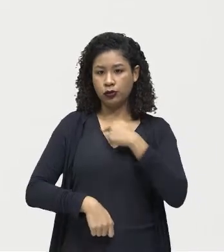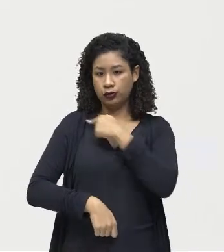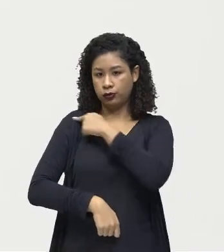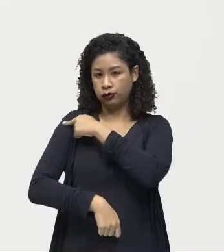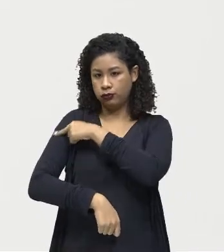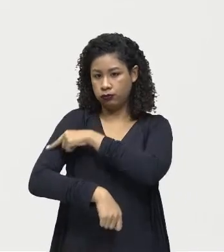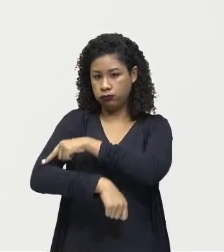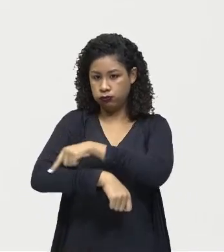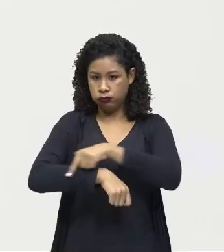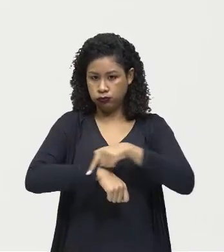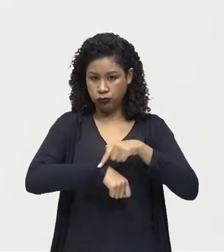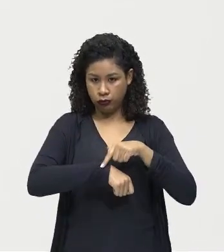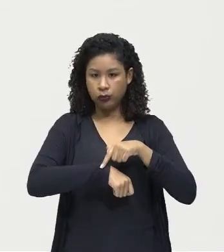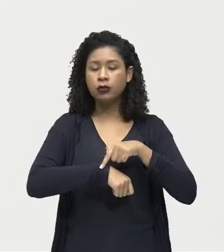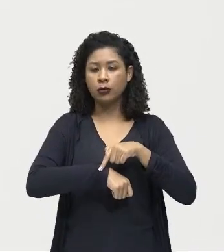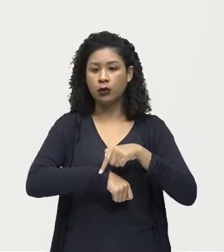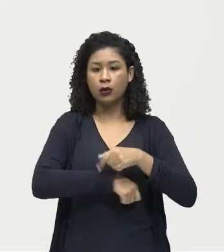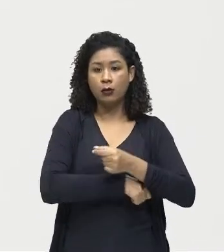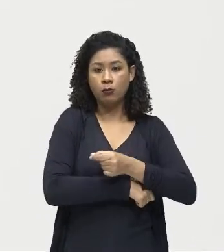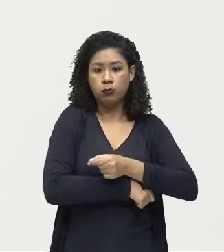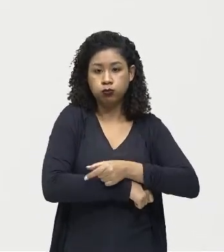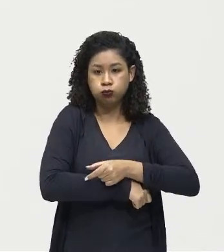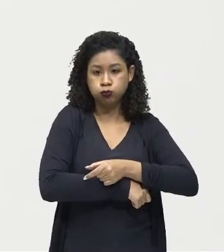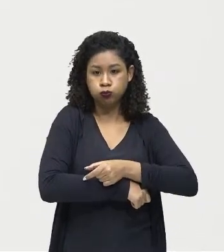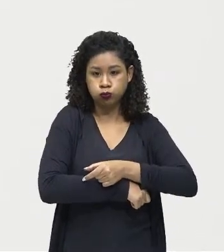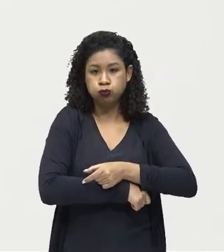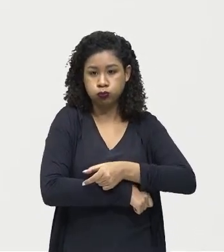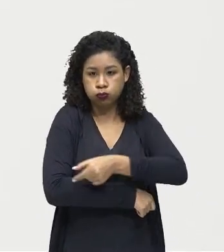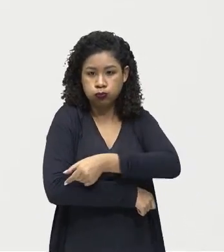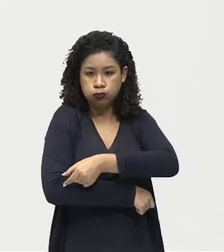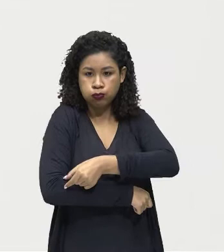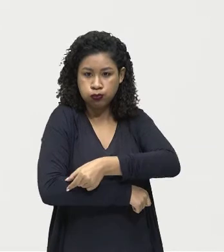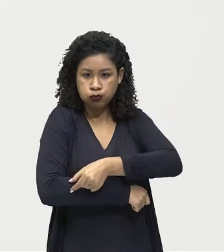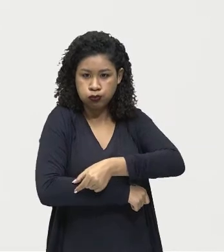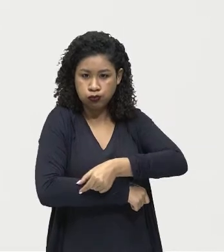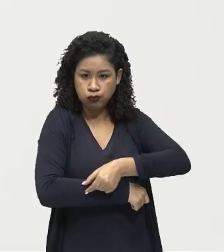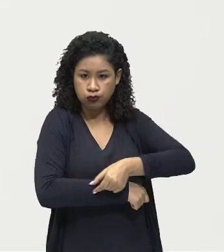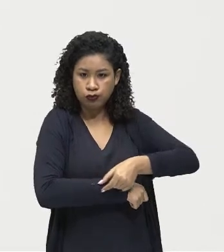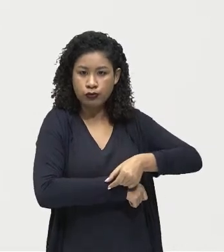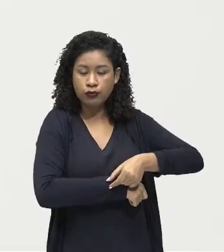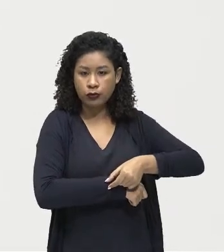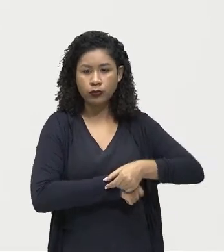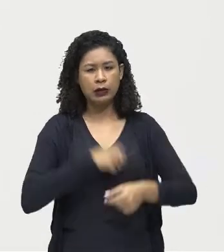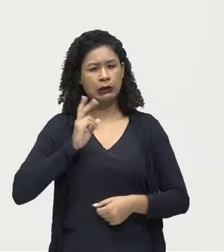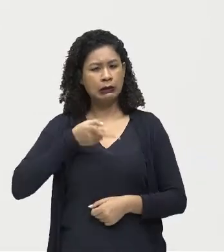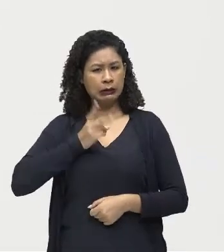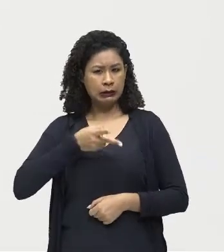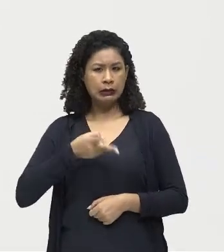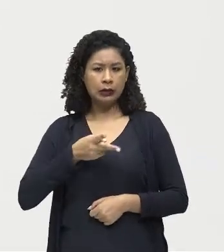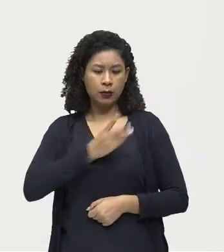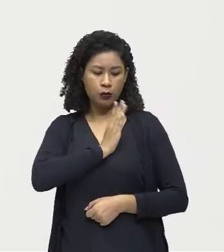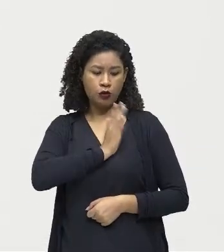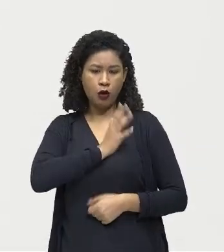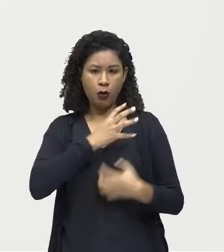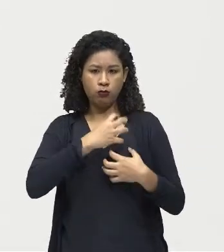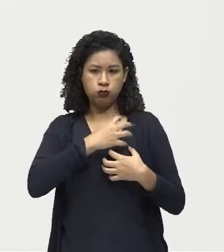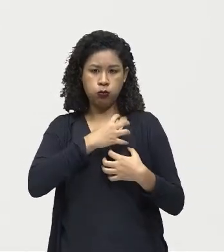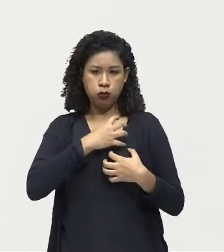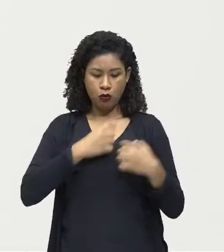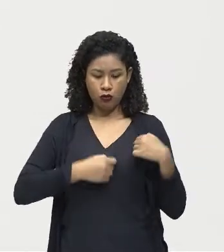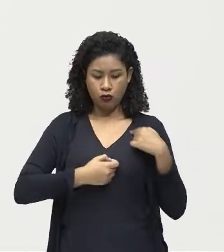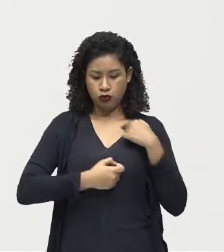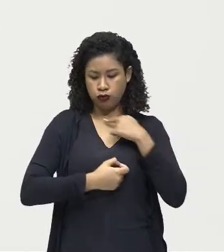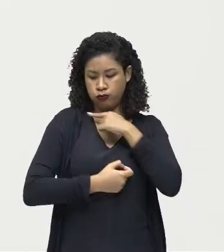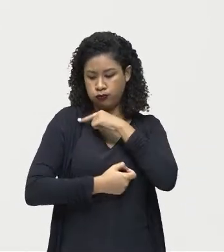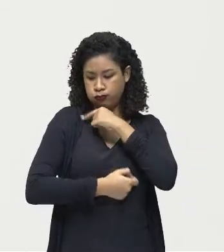mais grossa, muscular, porque as artérias, elas recebem o sangue do coração. Então, elas recebem esse sangue com